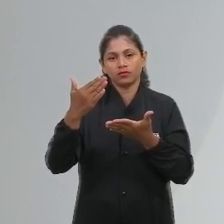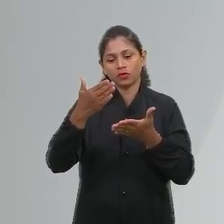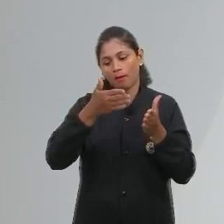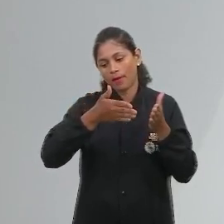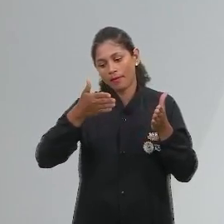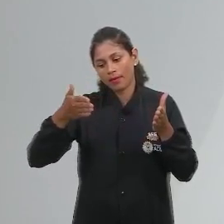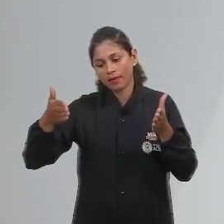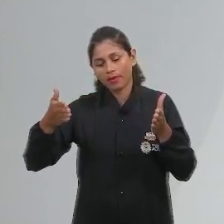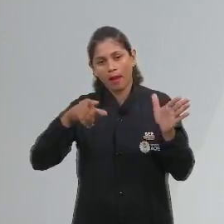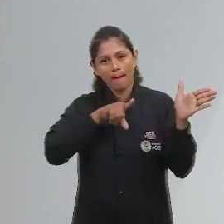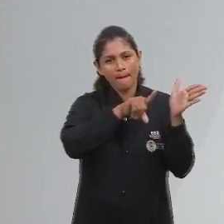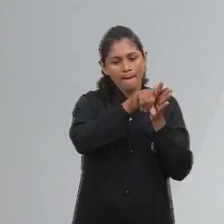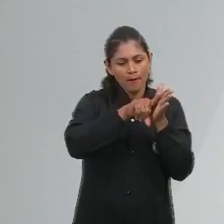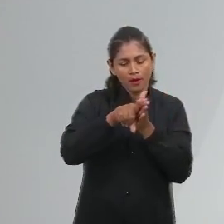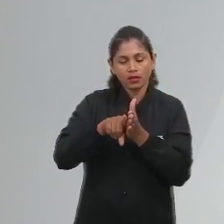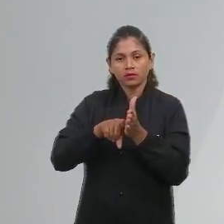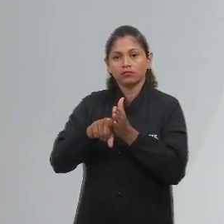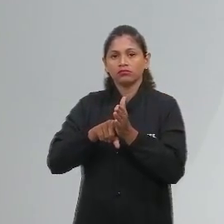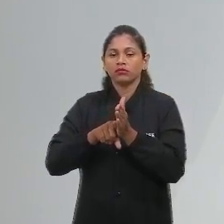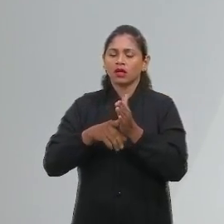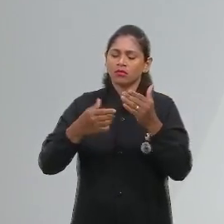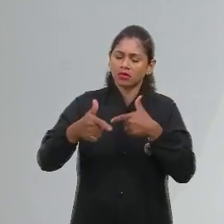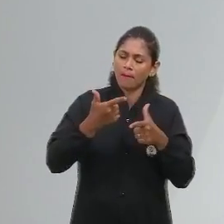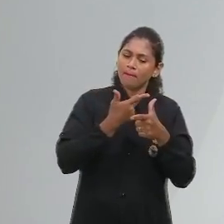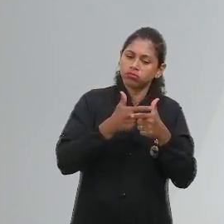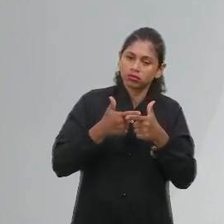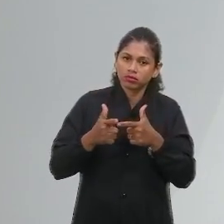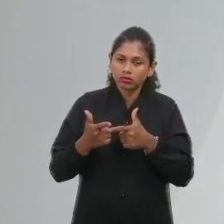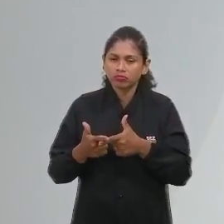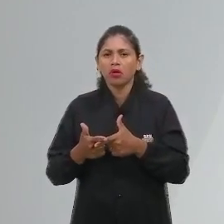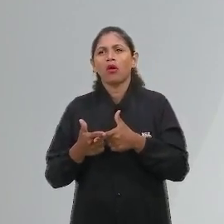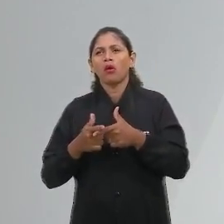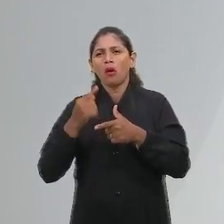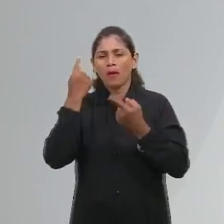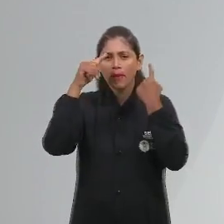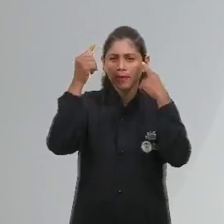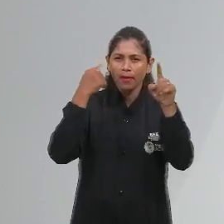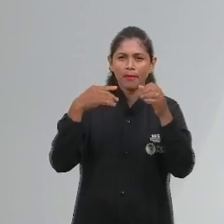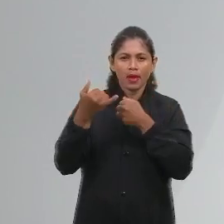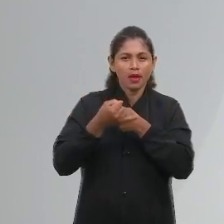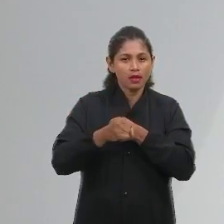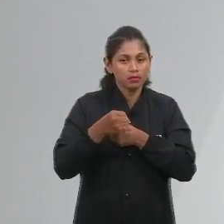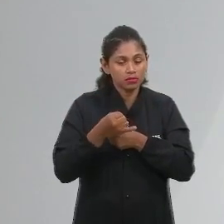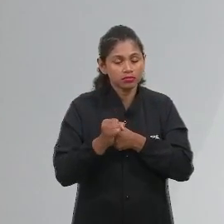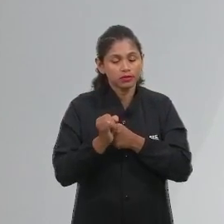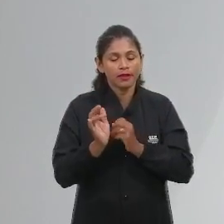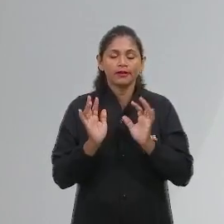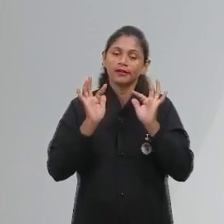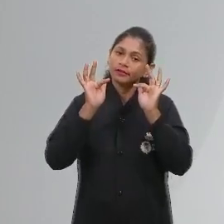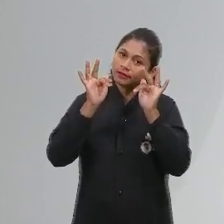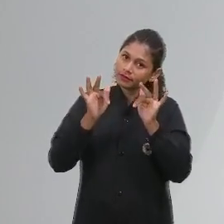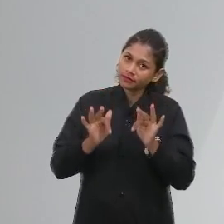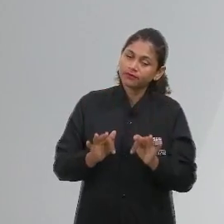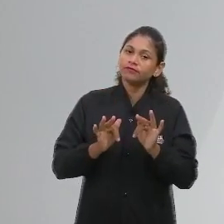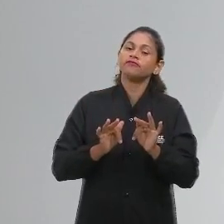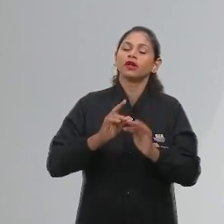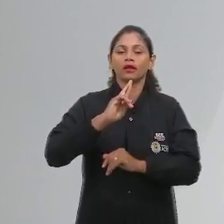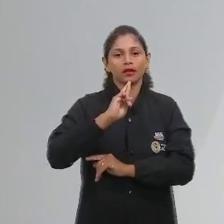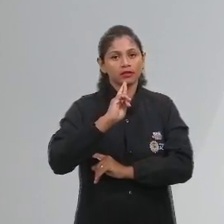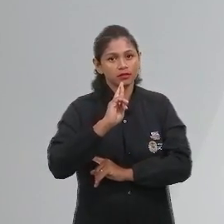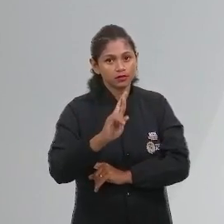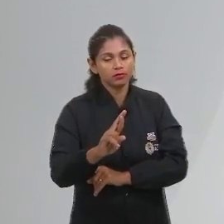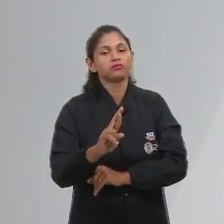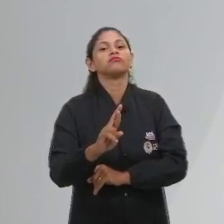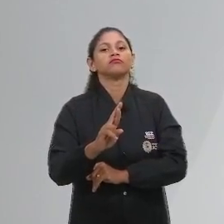de pesquisa e a partir daí você problematizar, criar suas hipóteses, enfim, chegar a uma explicação a respeito